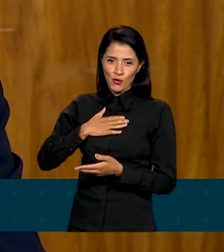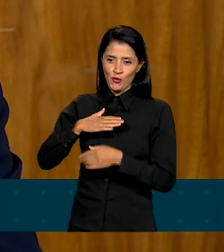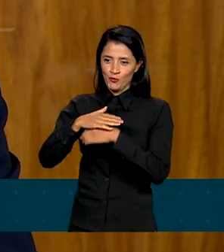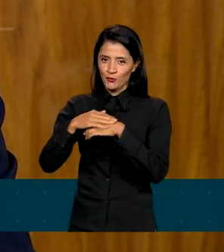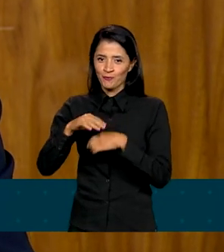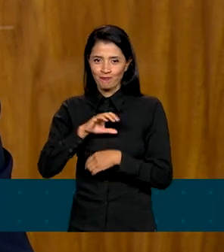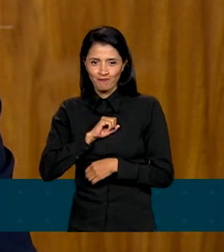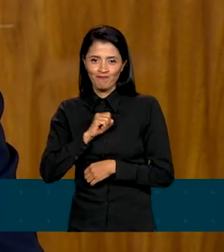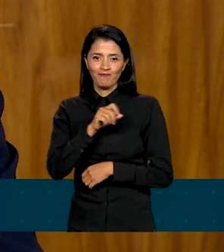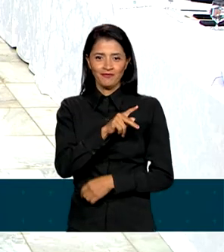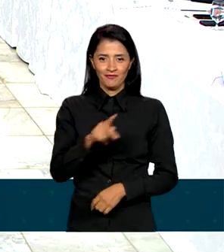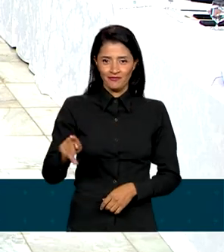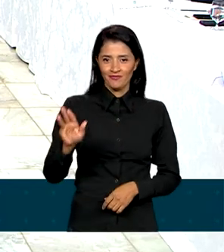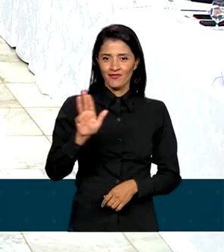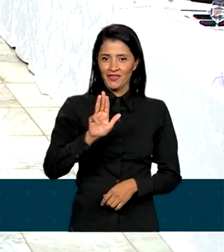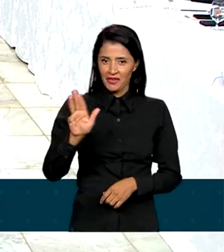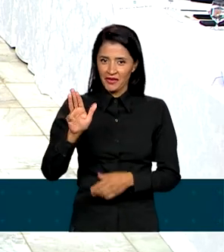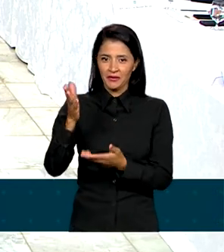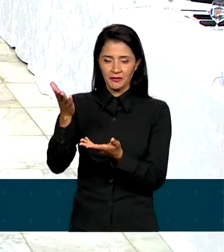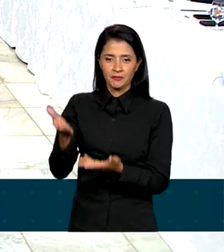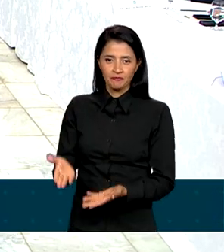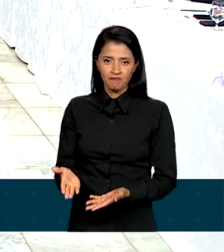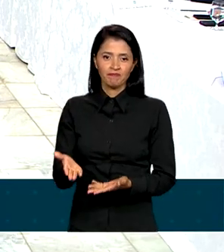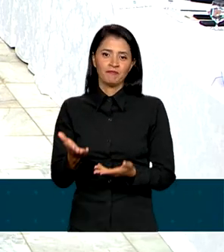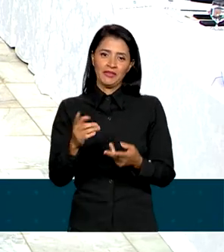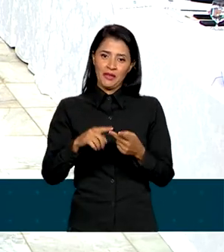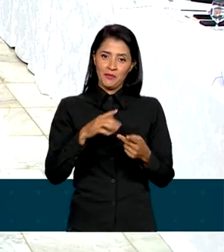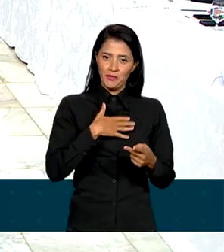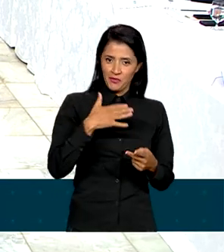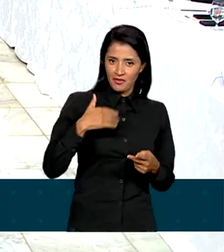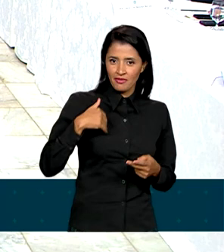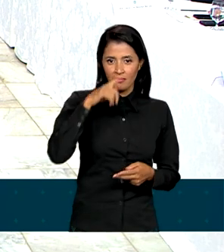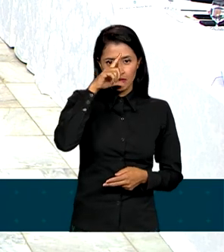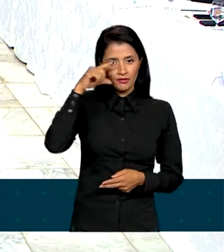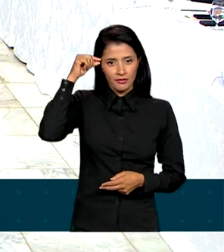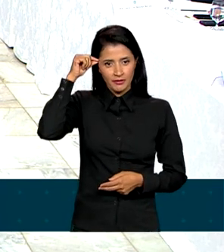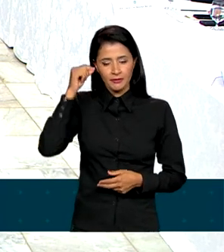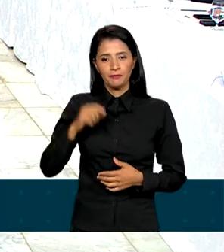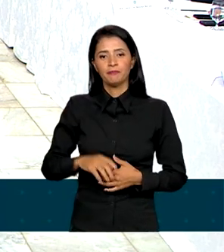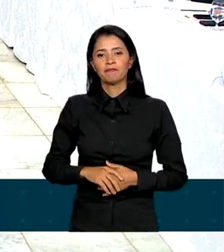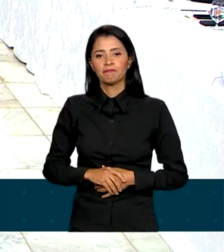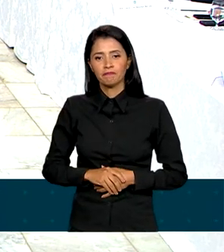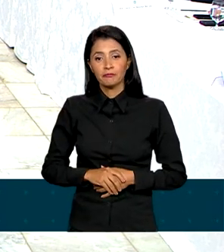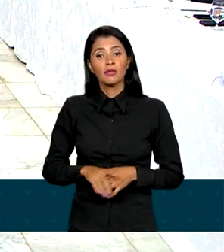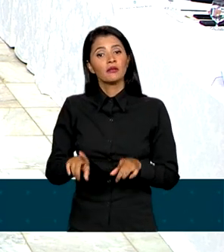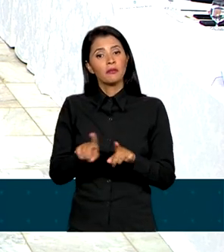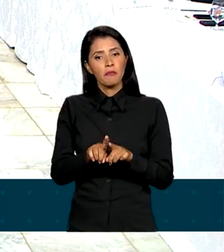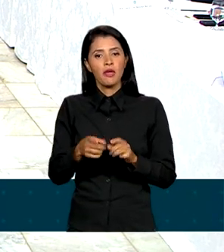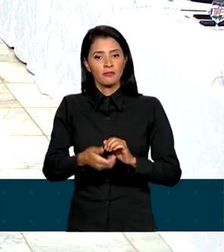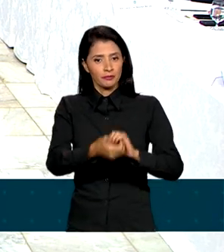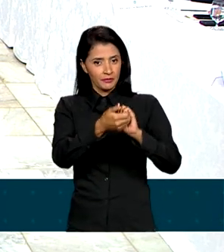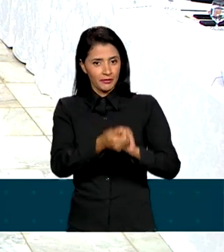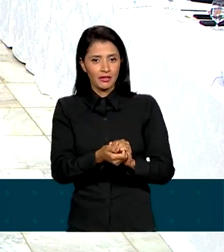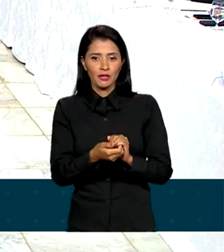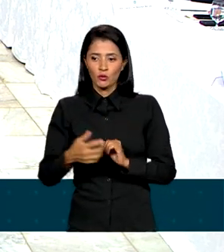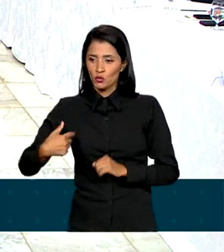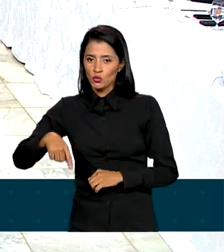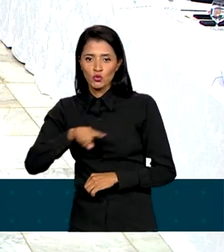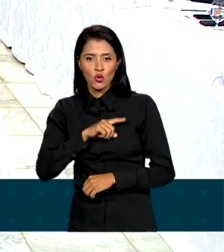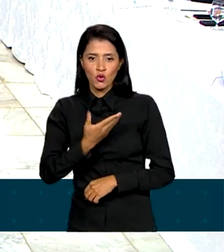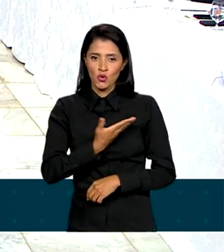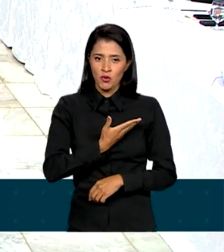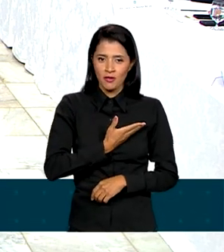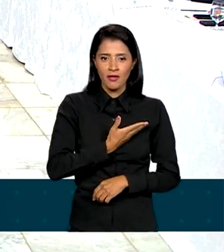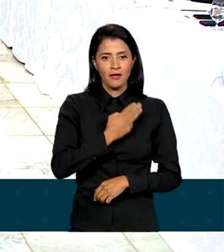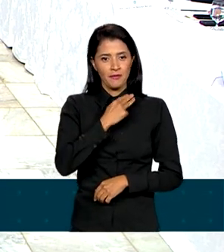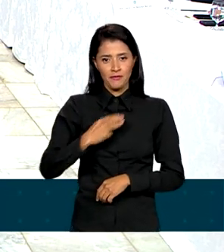presidente Luiz Inácio Lula da Silva, querida primeira-dama Janja. Queria cumprimentar os nossos colegas